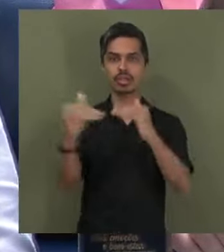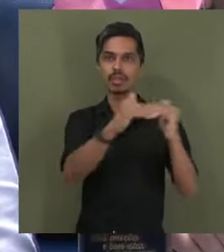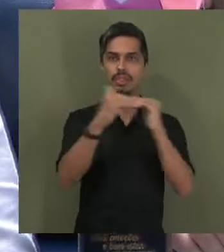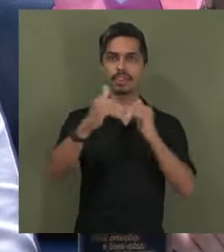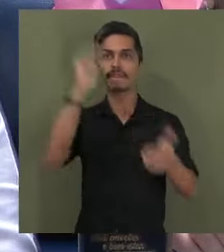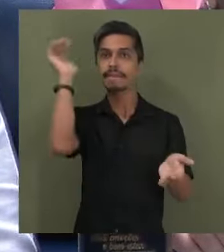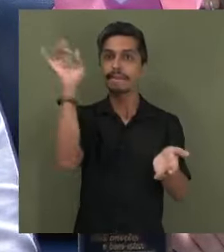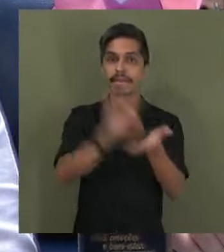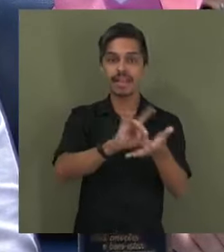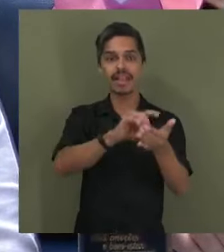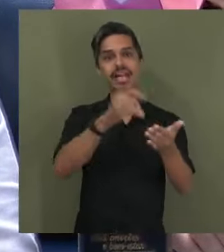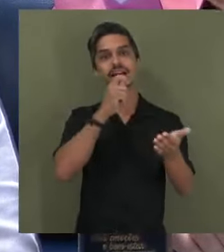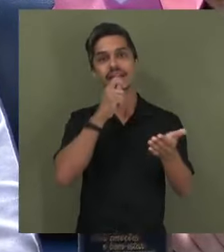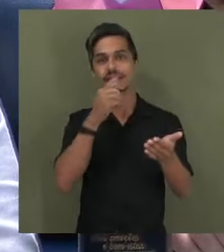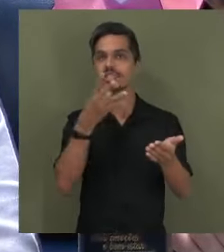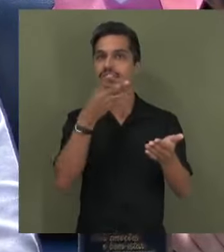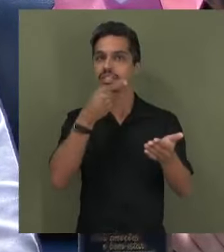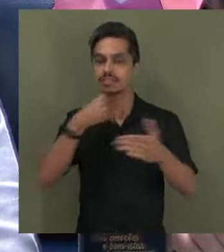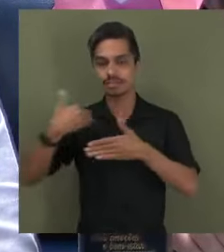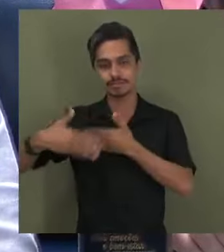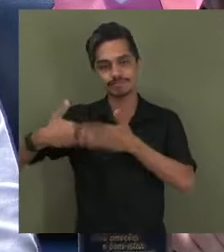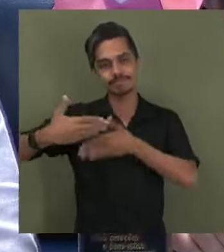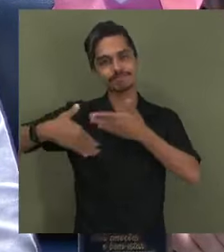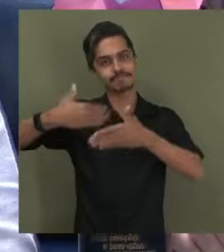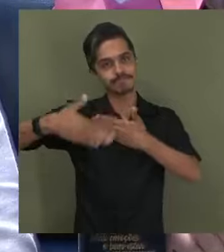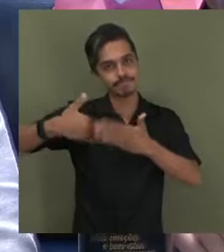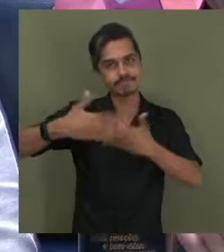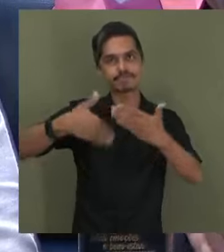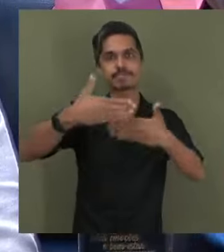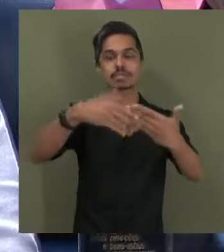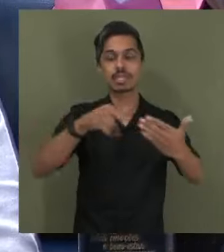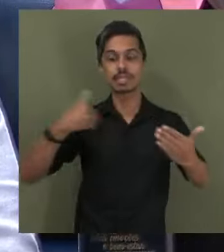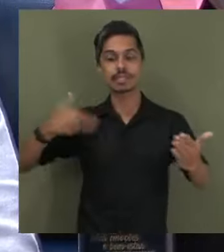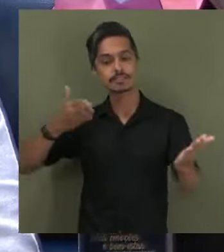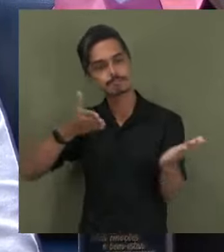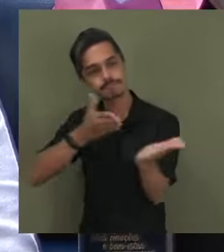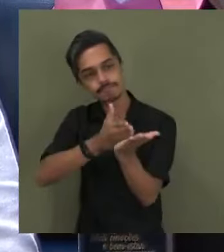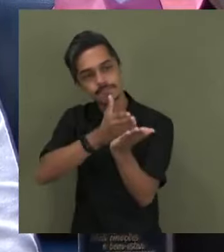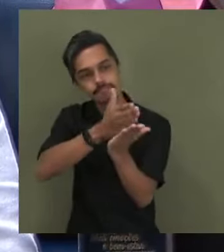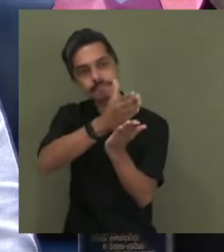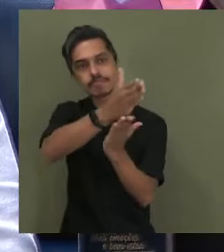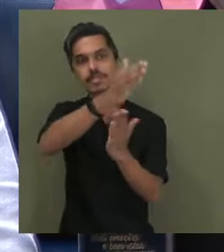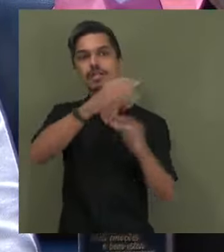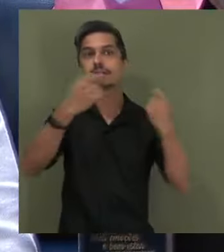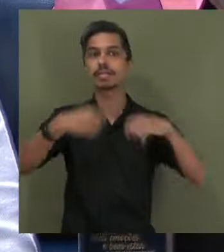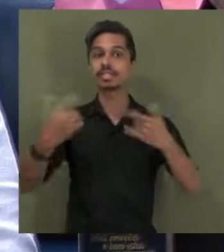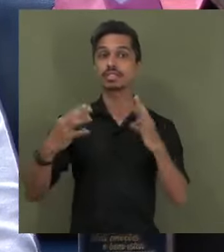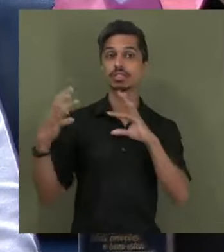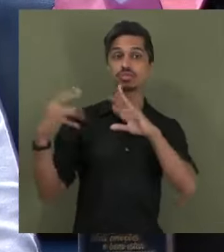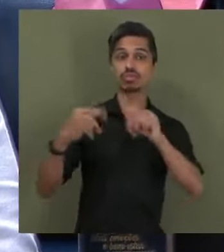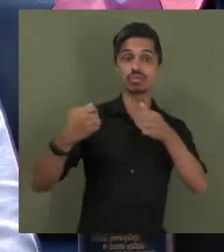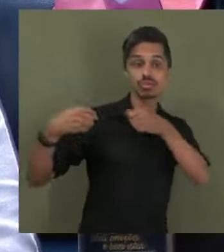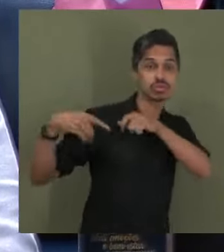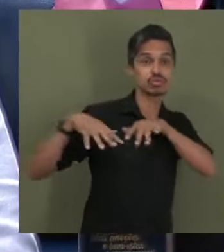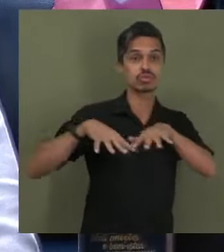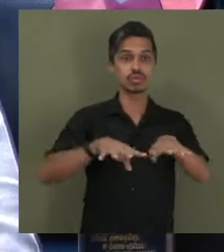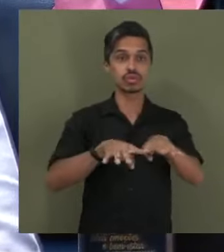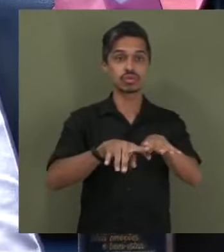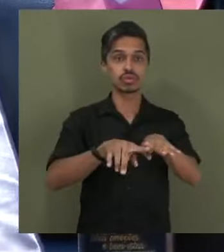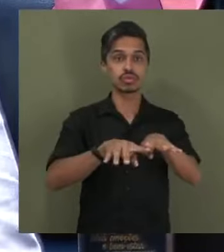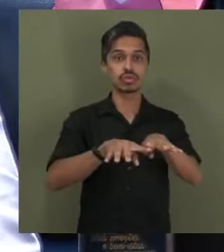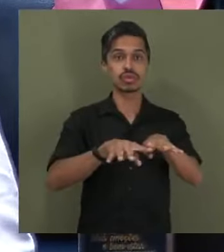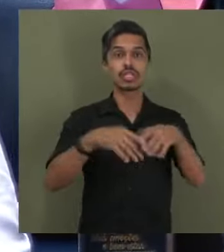um caminho longo. Essa trajetória só pode ser trilhada em conjunto, com a